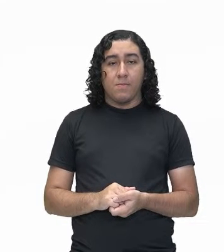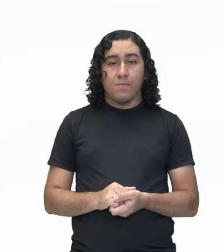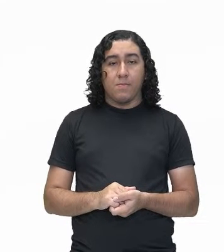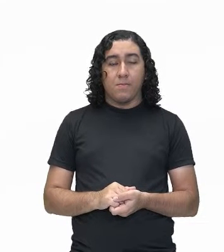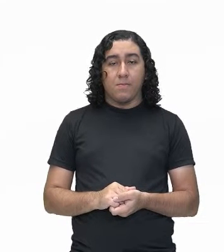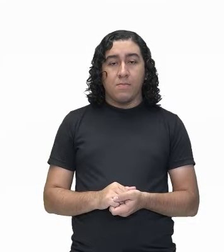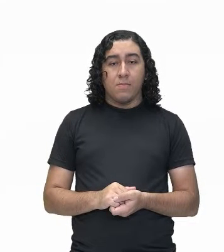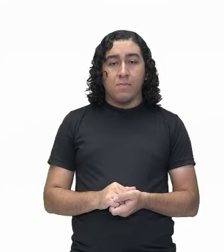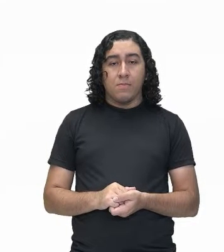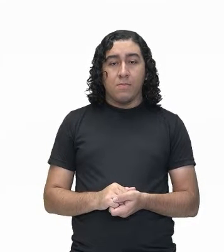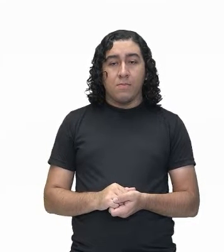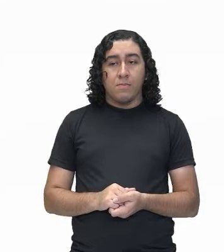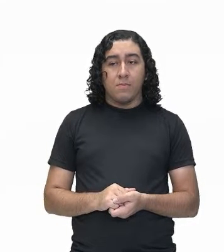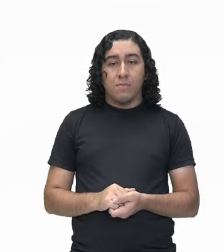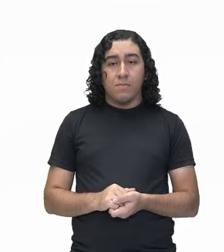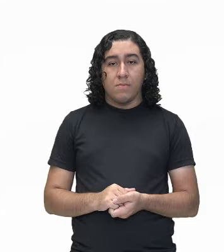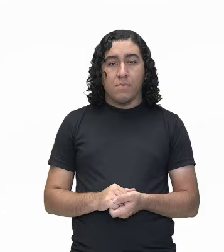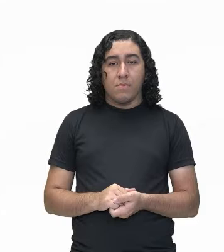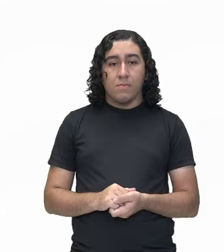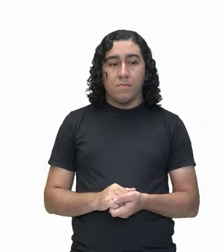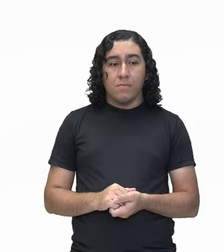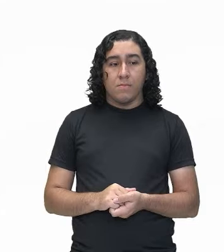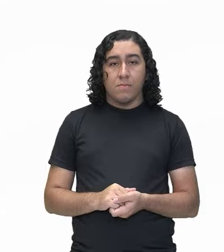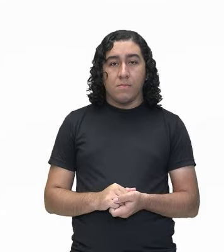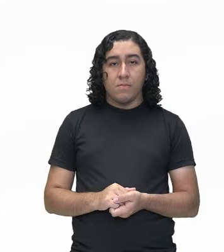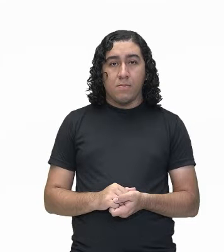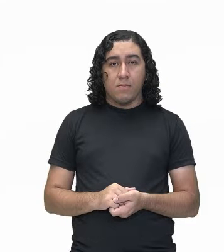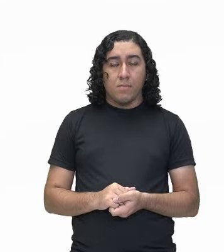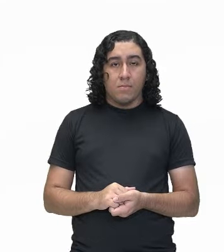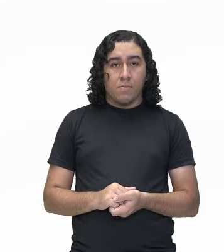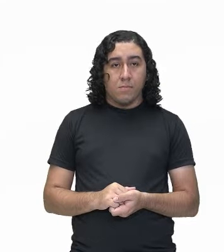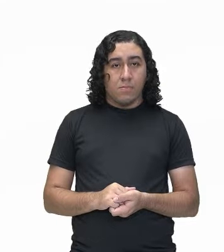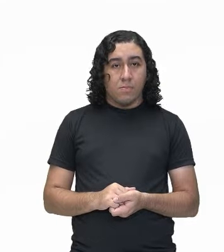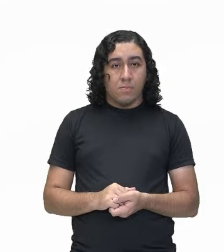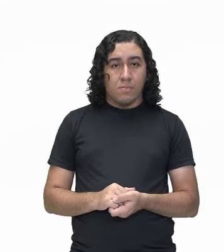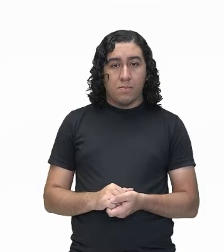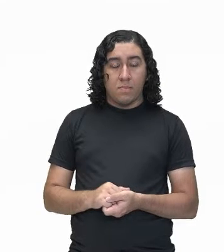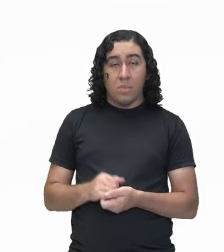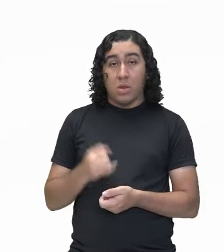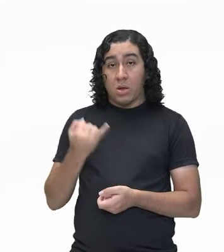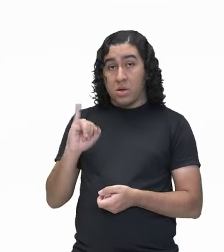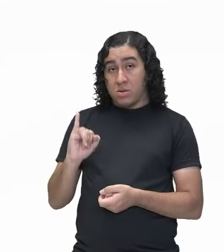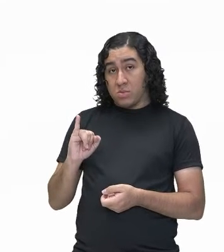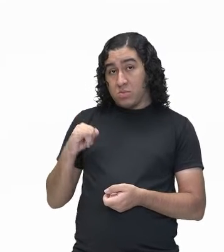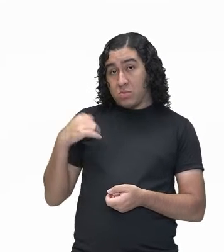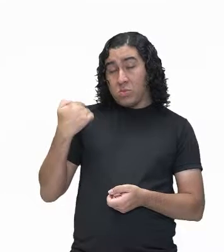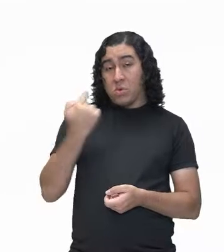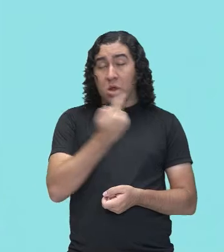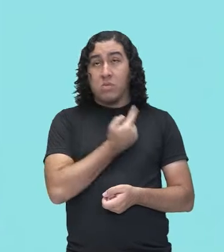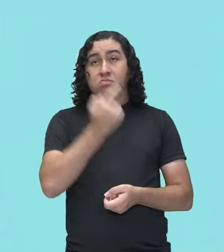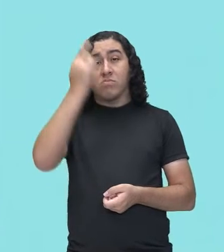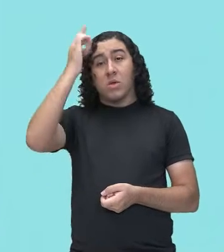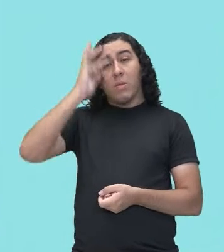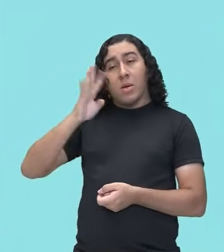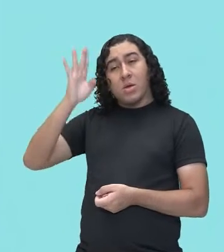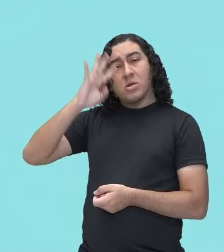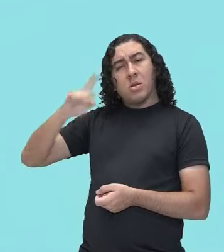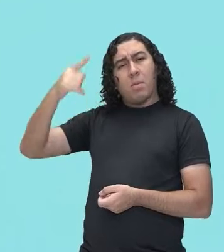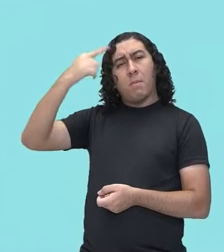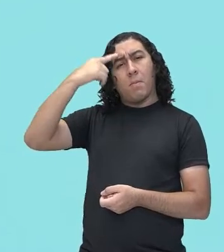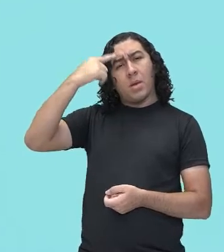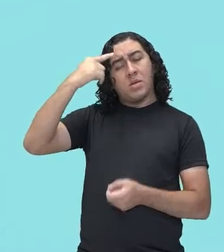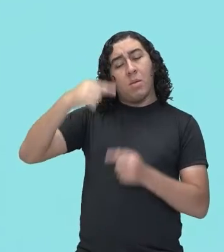no tempo, nós podemos verificar que desde os primórdios, os homens primitivos